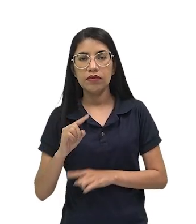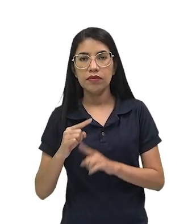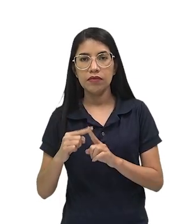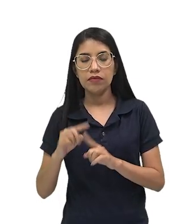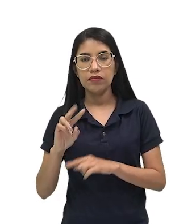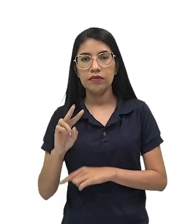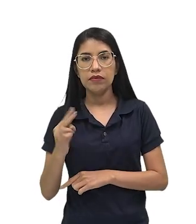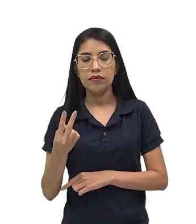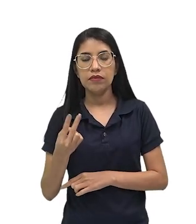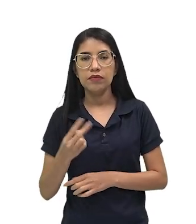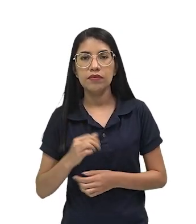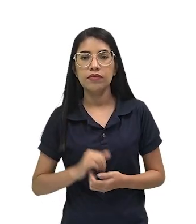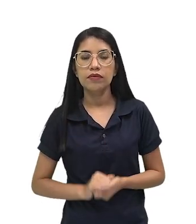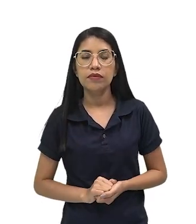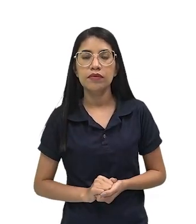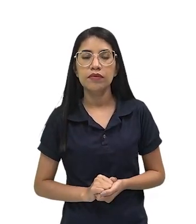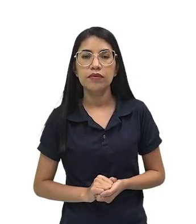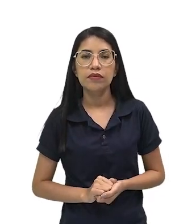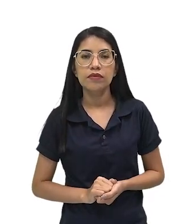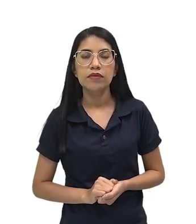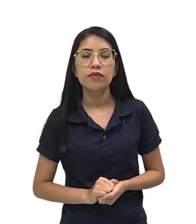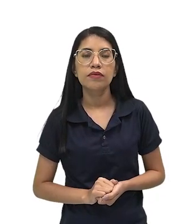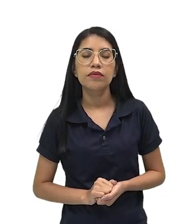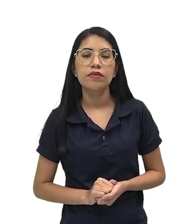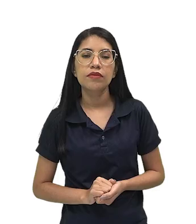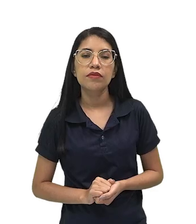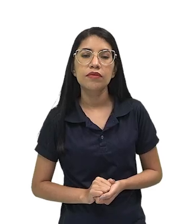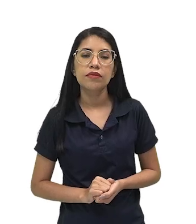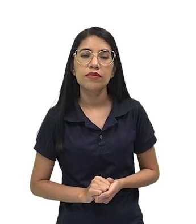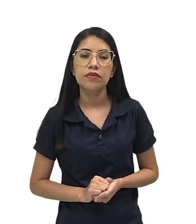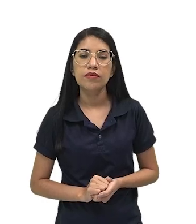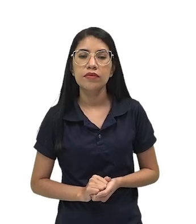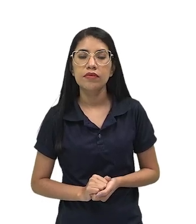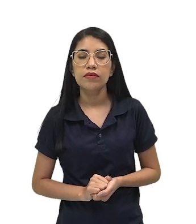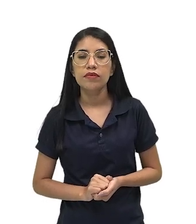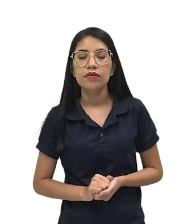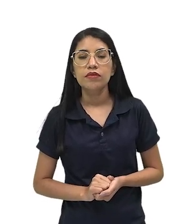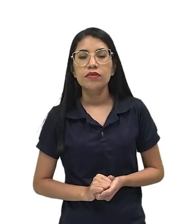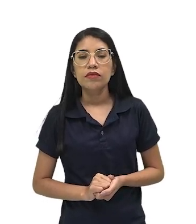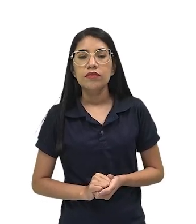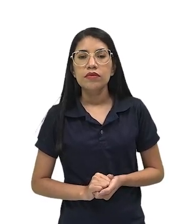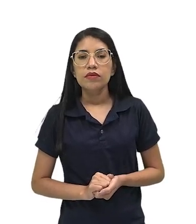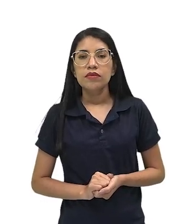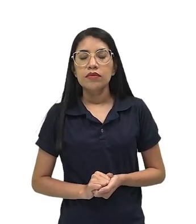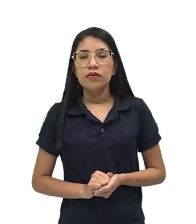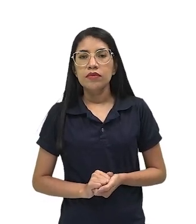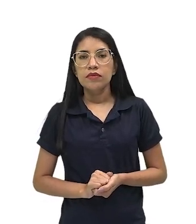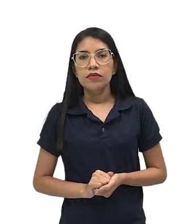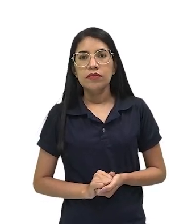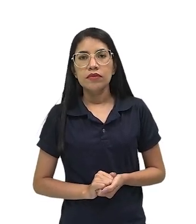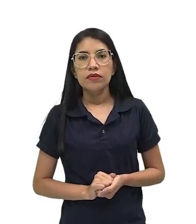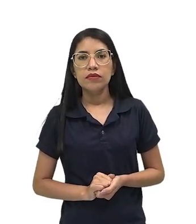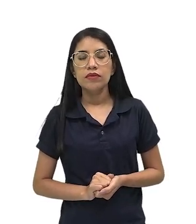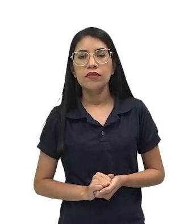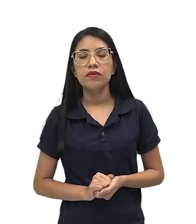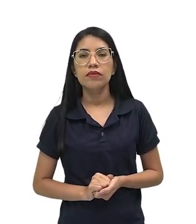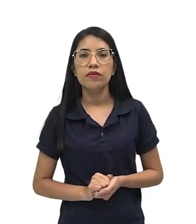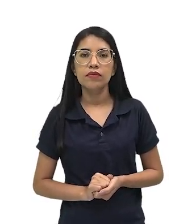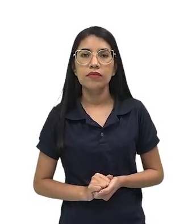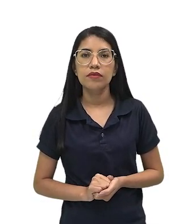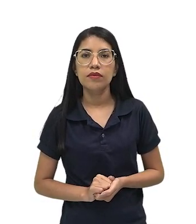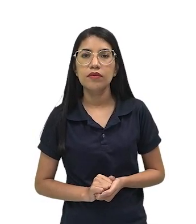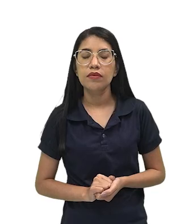ó. Beleza? Então, vou dividir aqui o nosso quadrinho e vamos para o lado. Então,